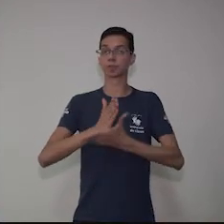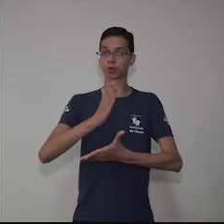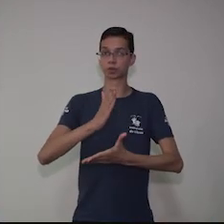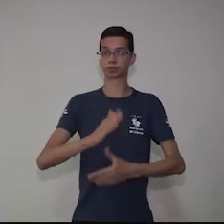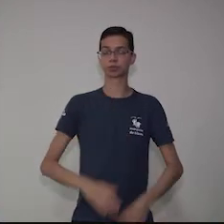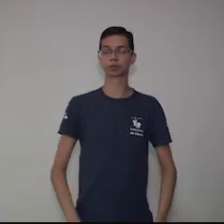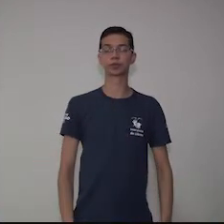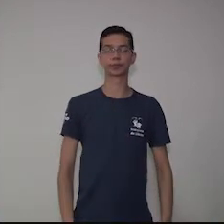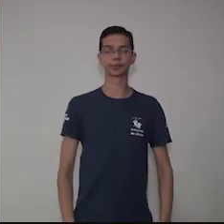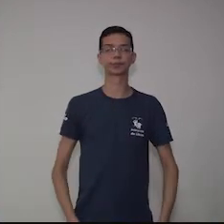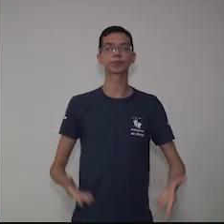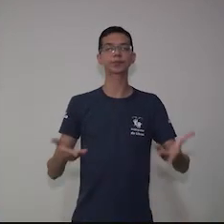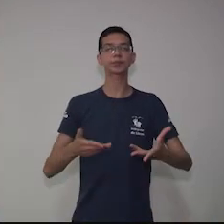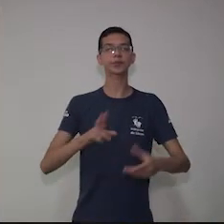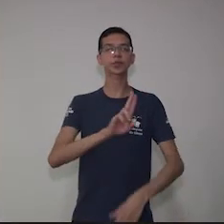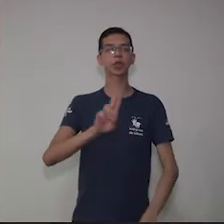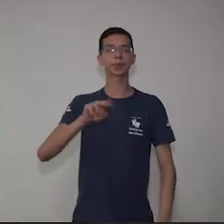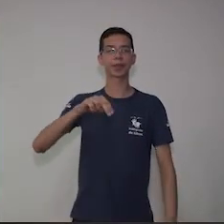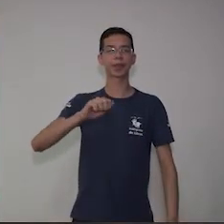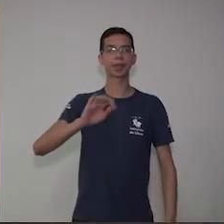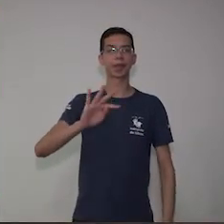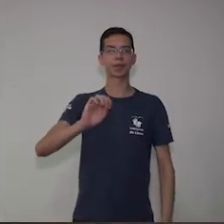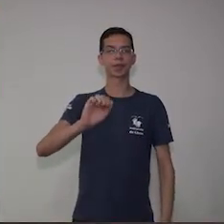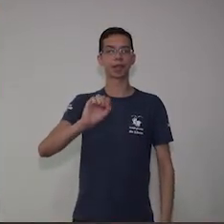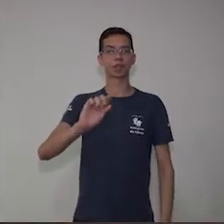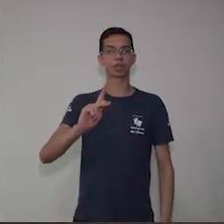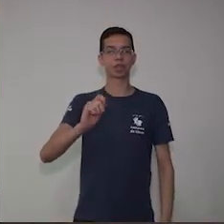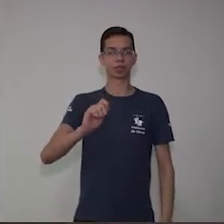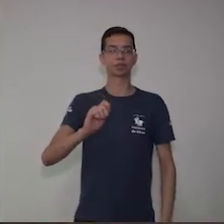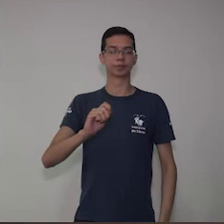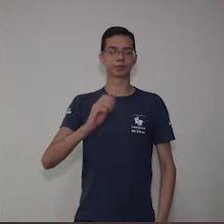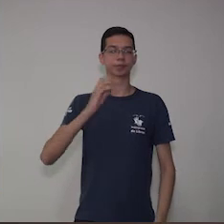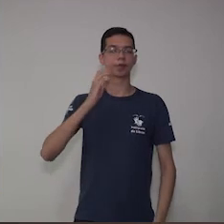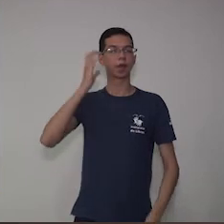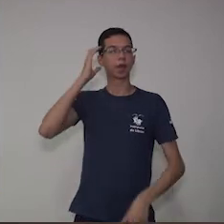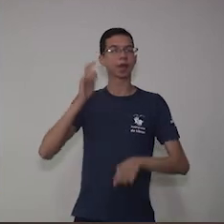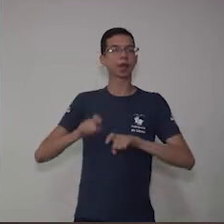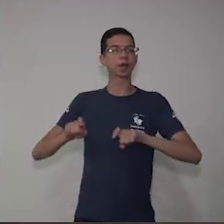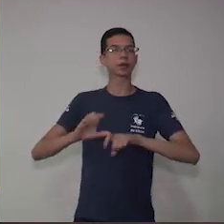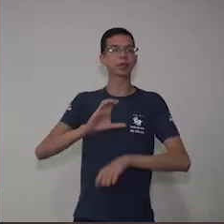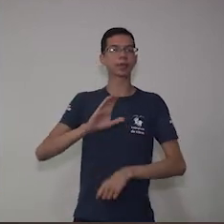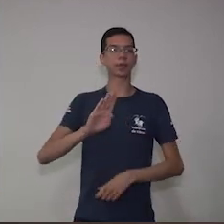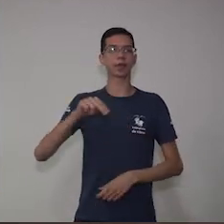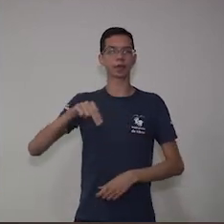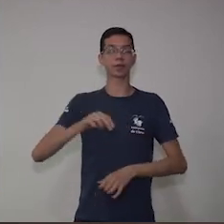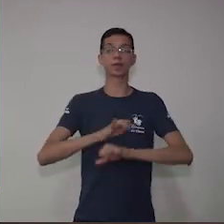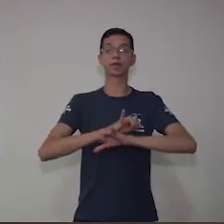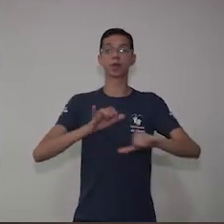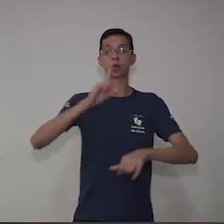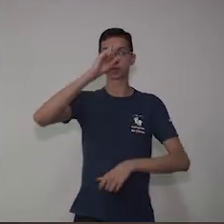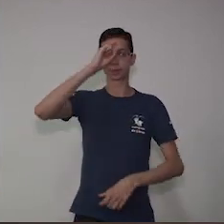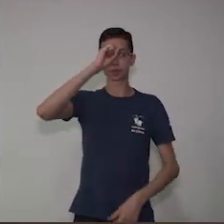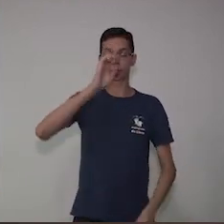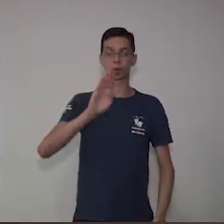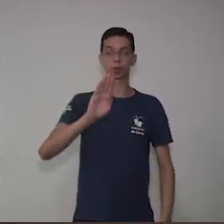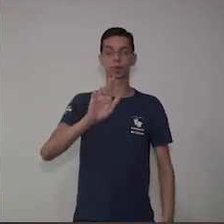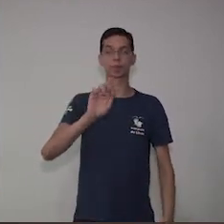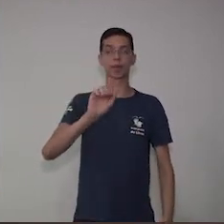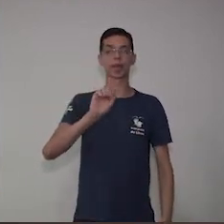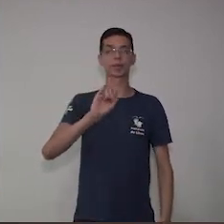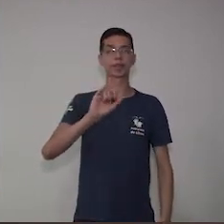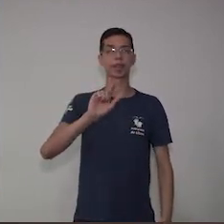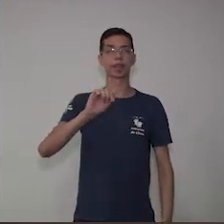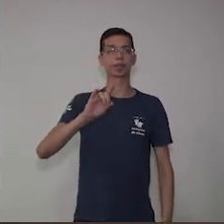Agora, a jornalista Natasha Mazaro, da Rádio CBN. Ela afirma que o Hospital da Brasilândia está com mais de 90%